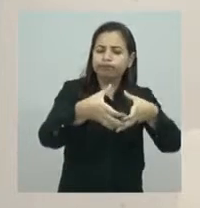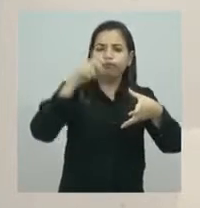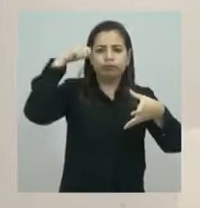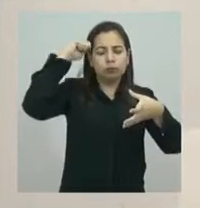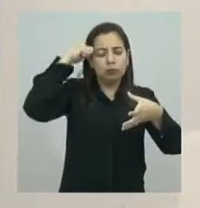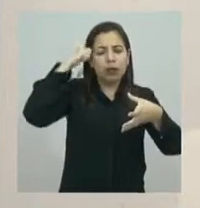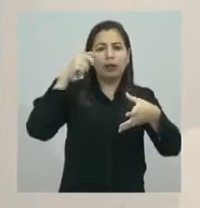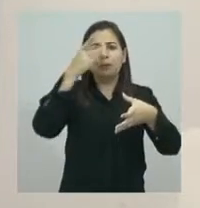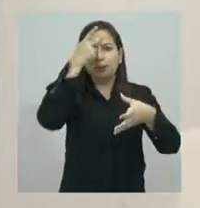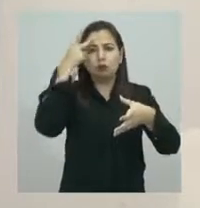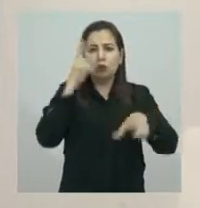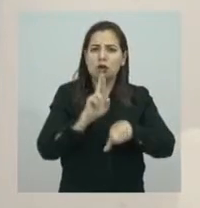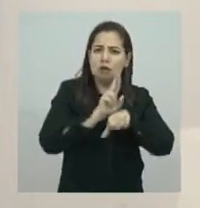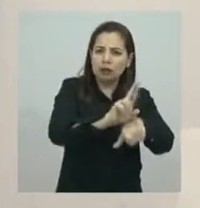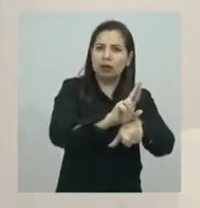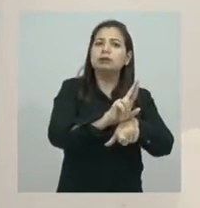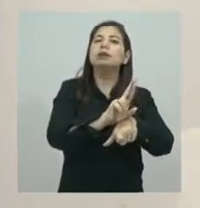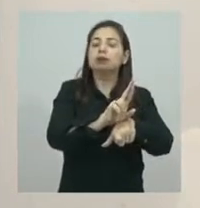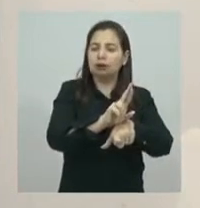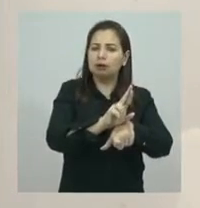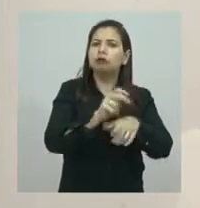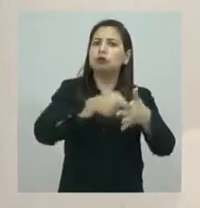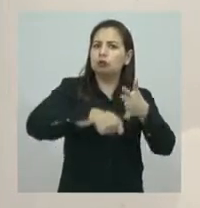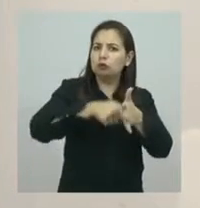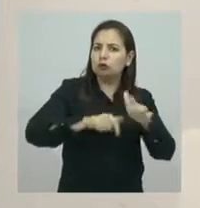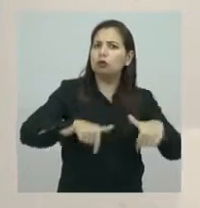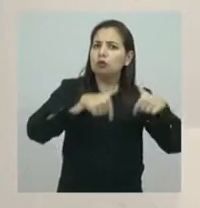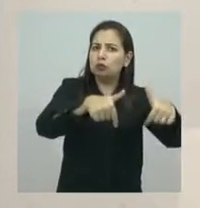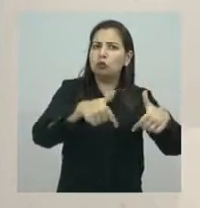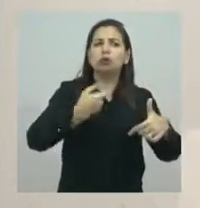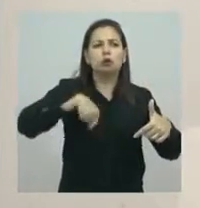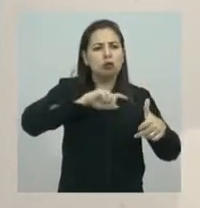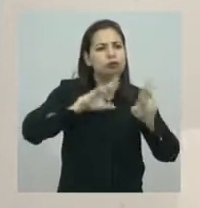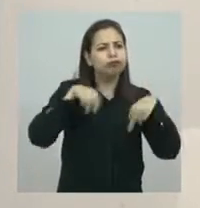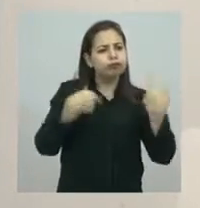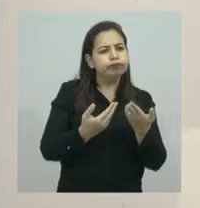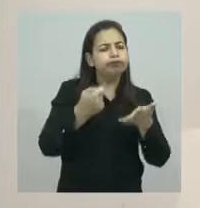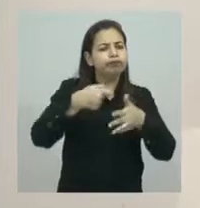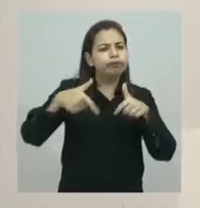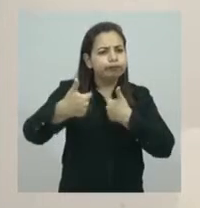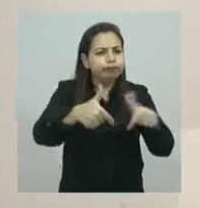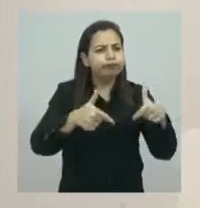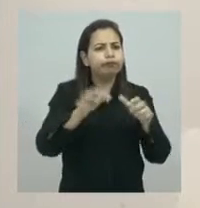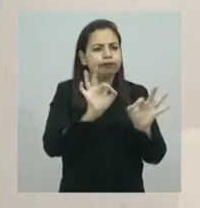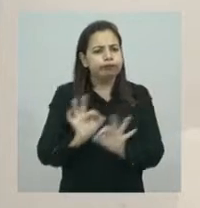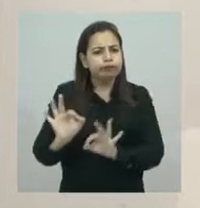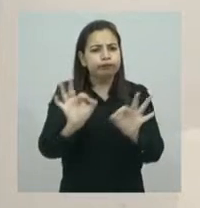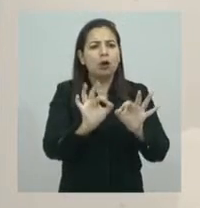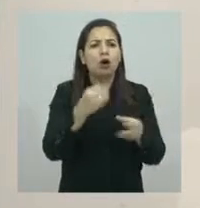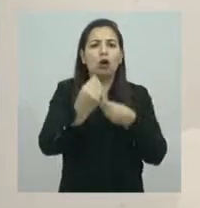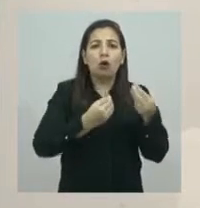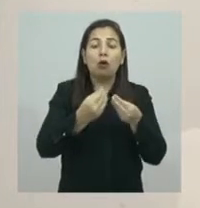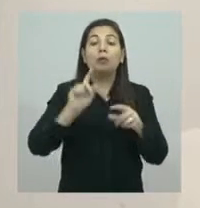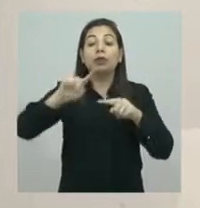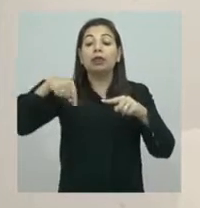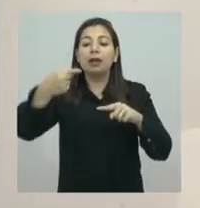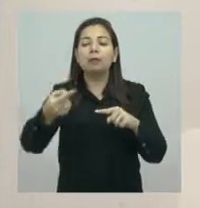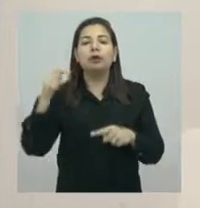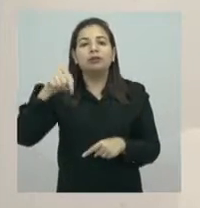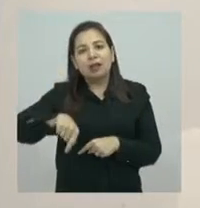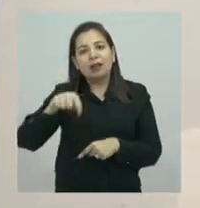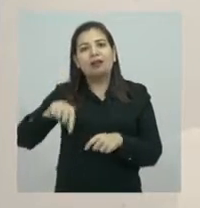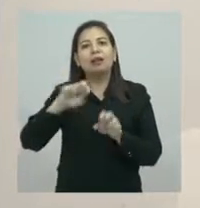sociedade civil. E depois de todo esse trabalho, nós tivemos um trabalho de articulação aqui na Câmara Municipal